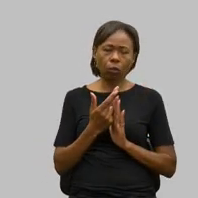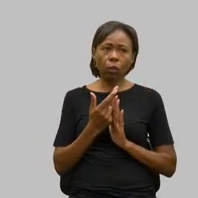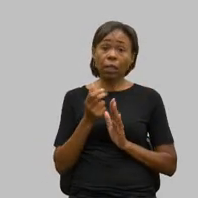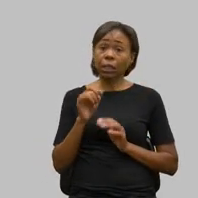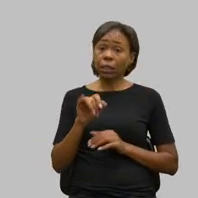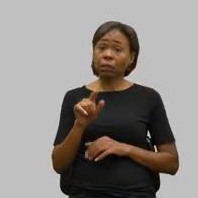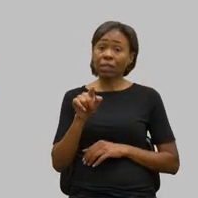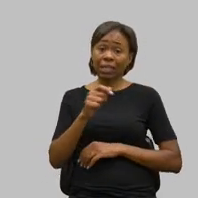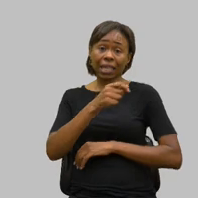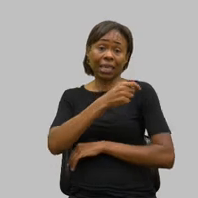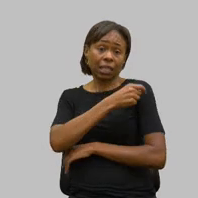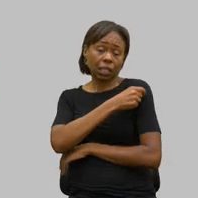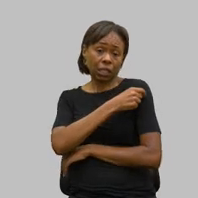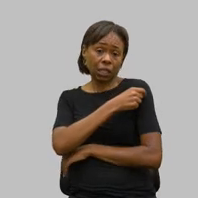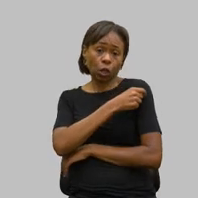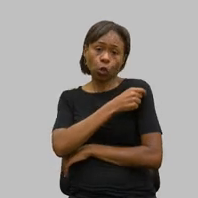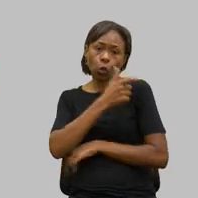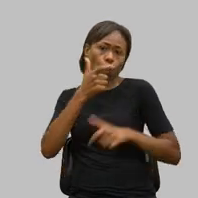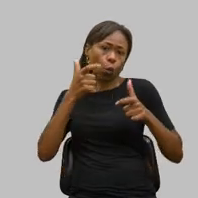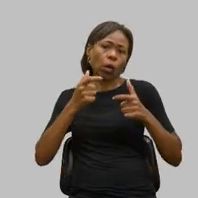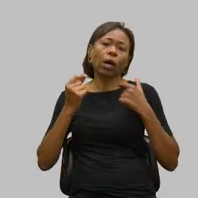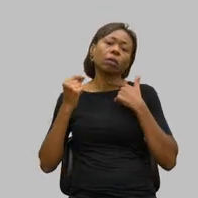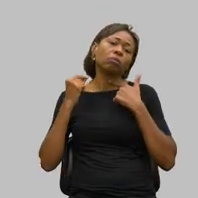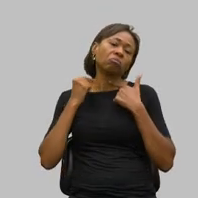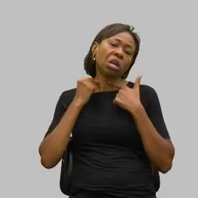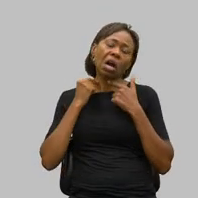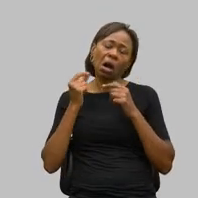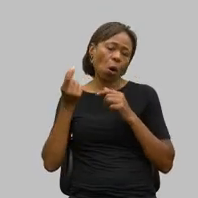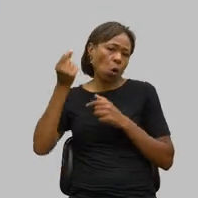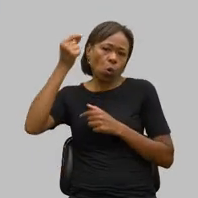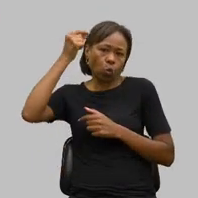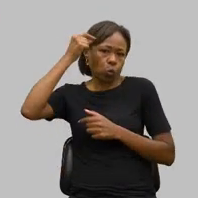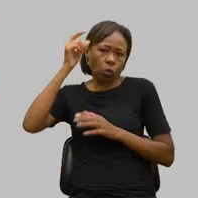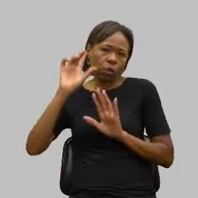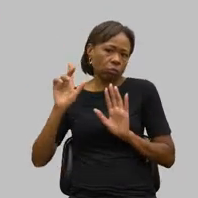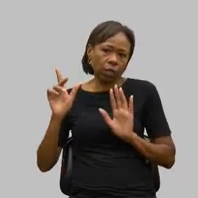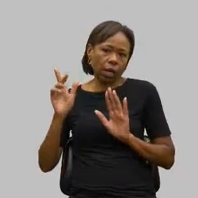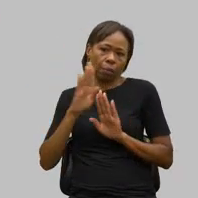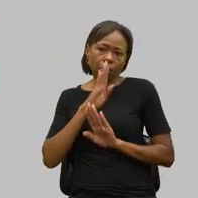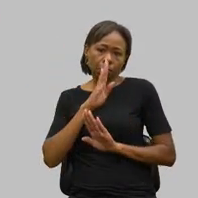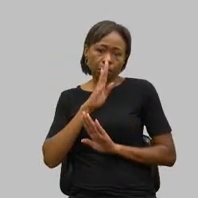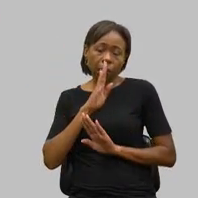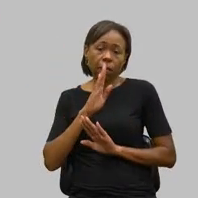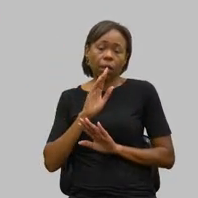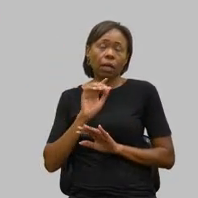perde. essa aí tem